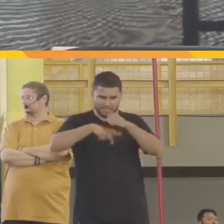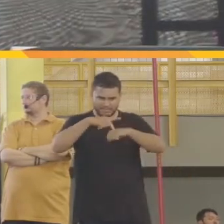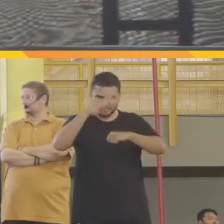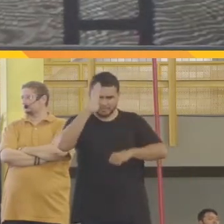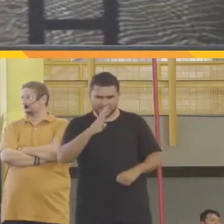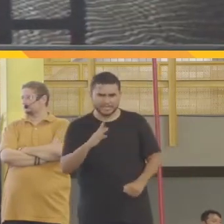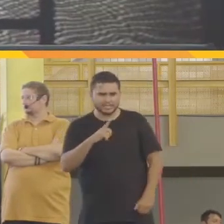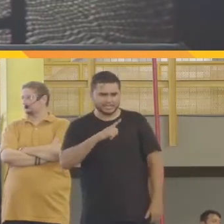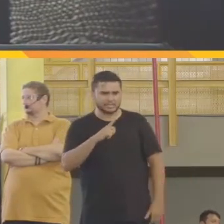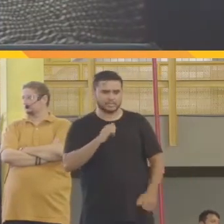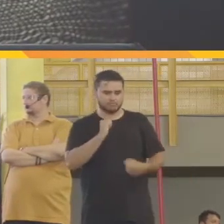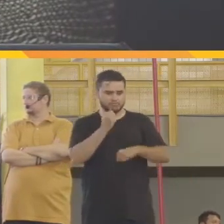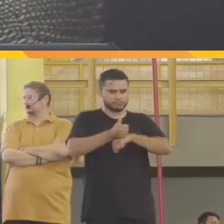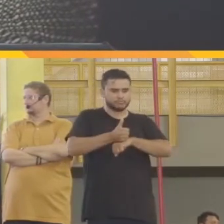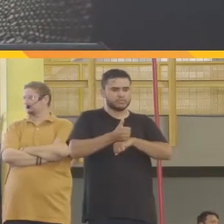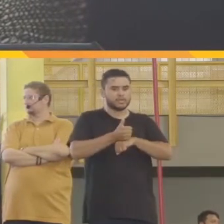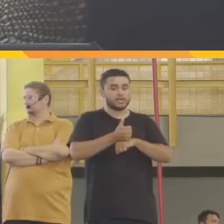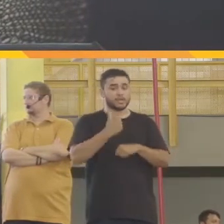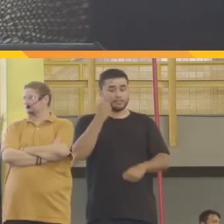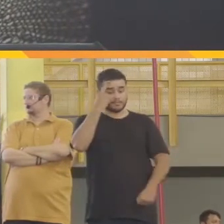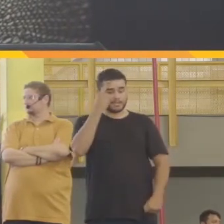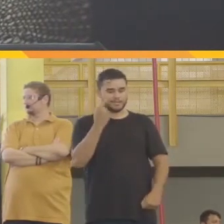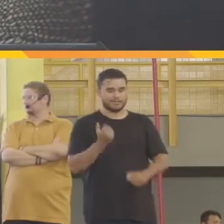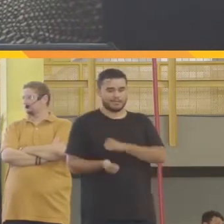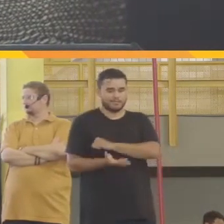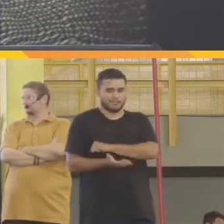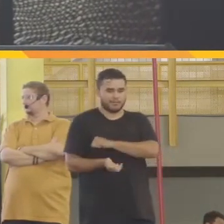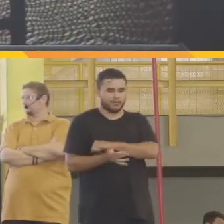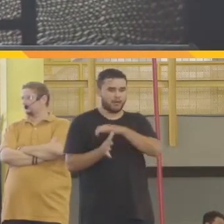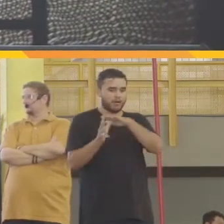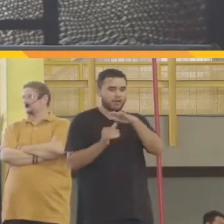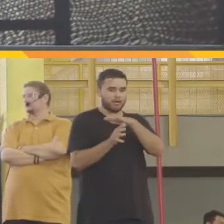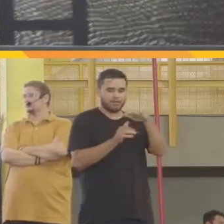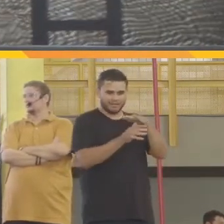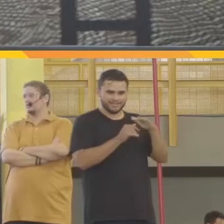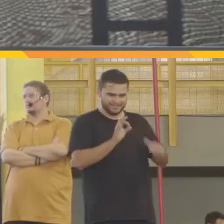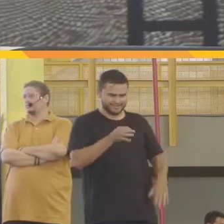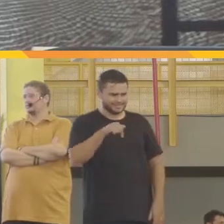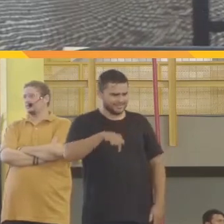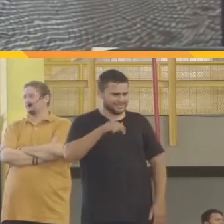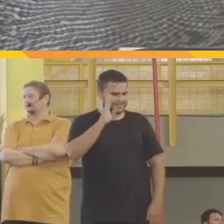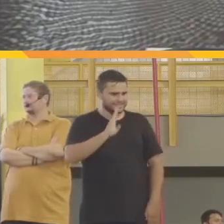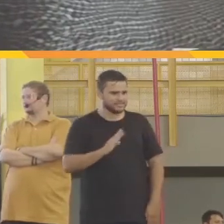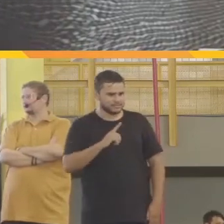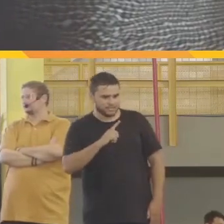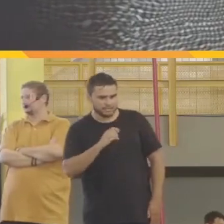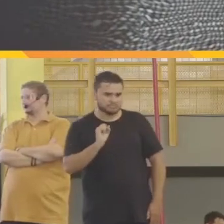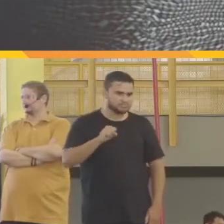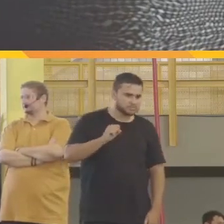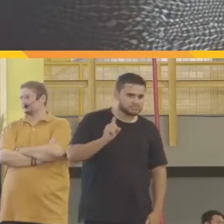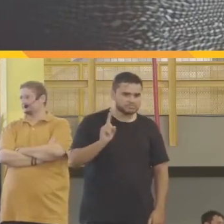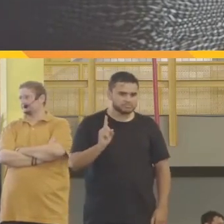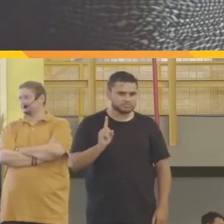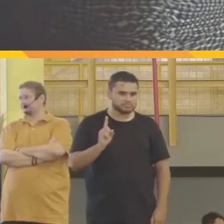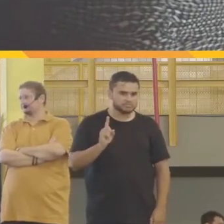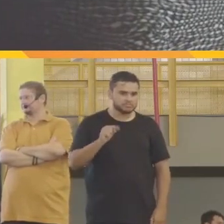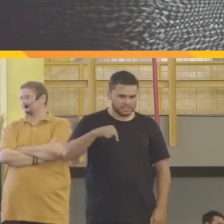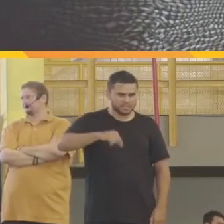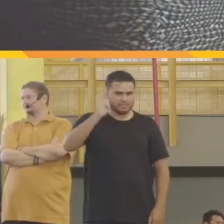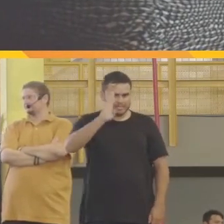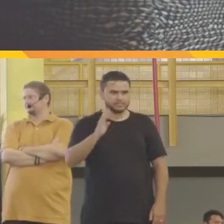tenha assumido a função pública para alcançar interesses próprios? Só um pouquinho. Sim ou não? Tem no